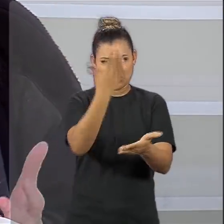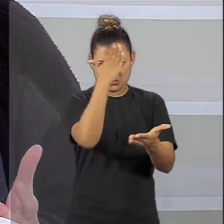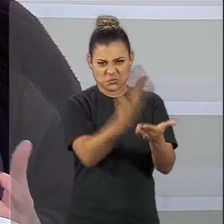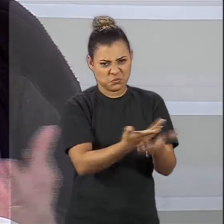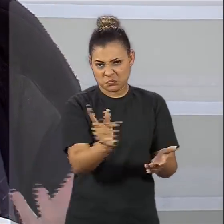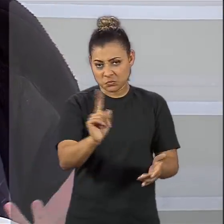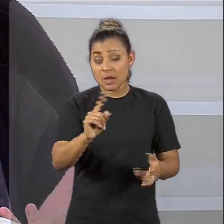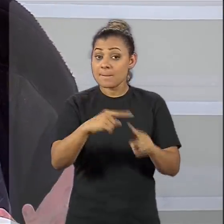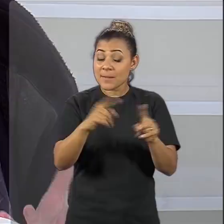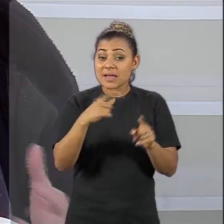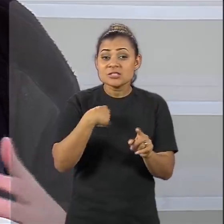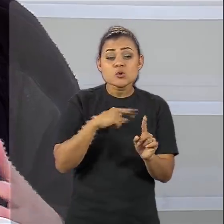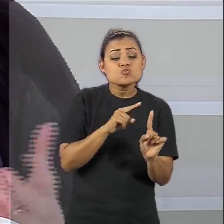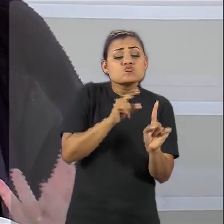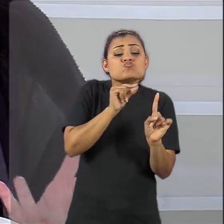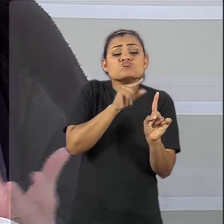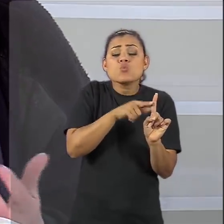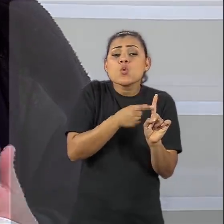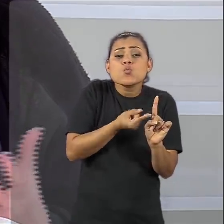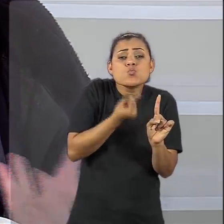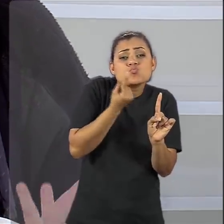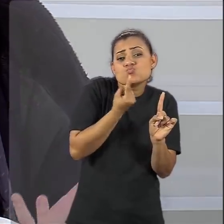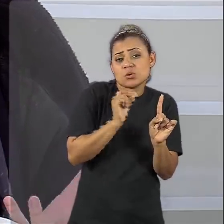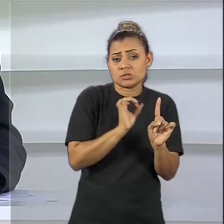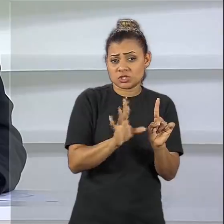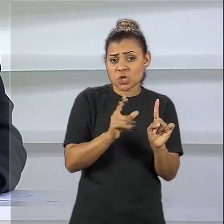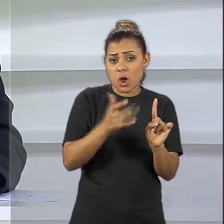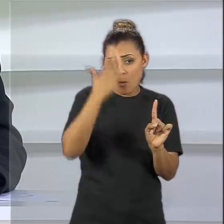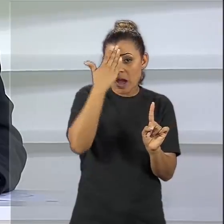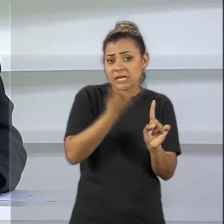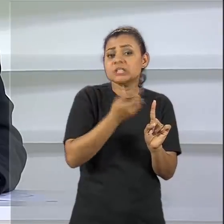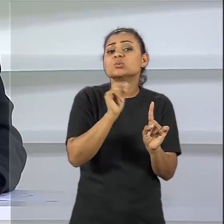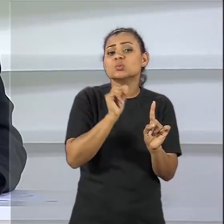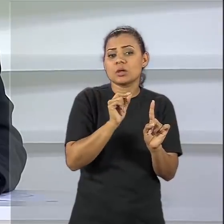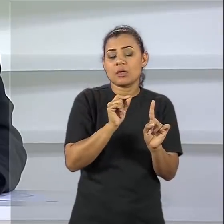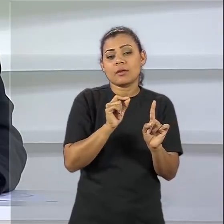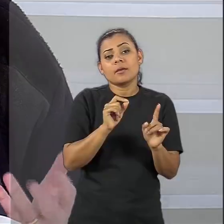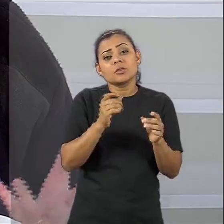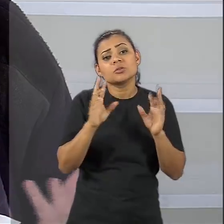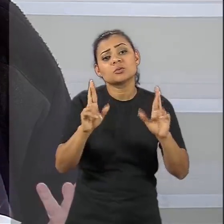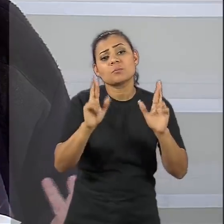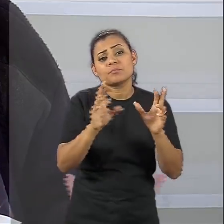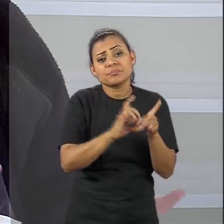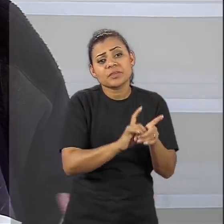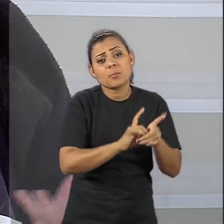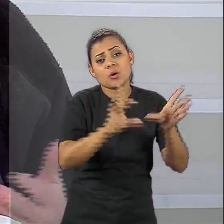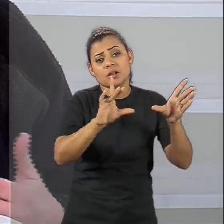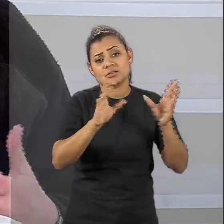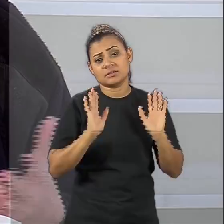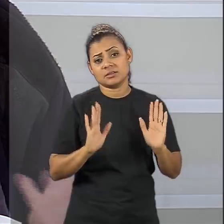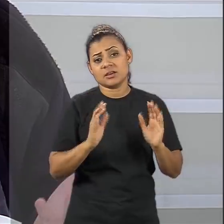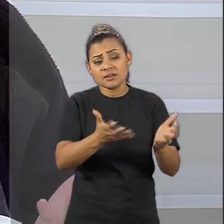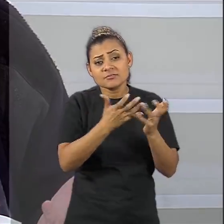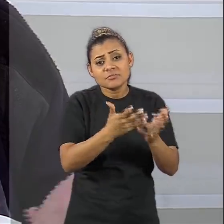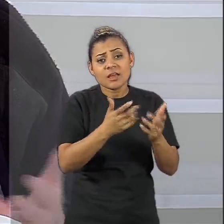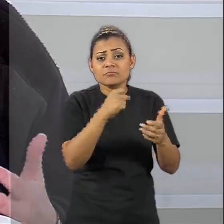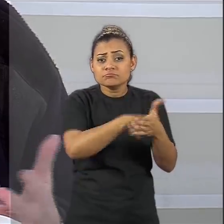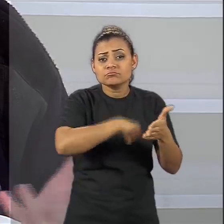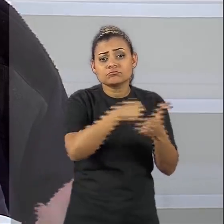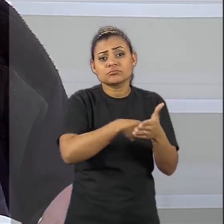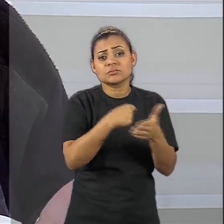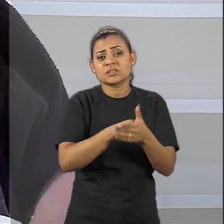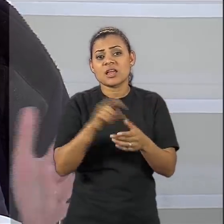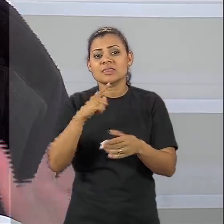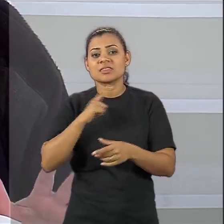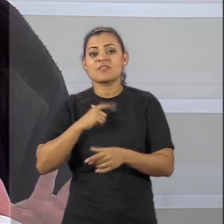pessoal trabalhe à luz do sol, dentro dos mecanismos da democracia, do que nas sombras em que conspiraram em 63, 64 para chegar ao golpe